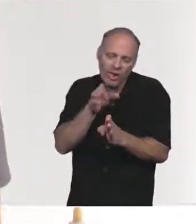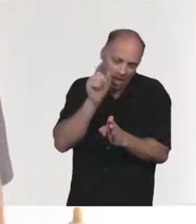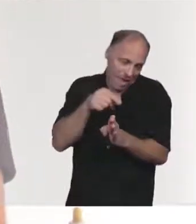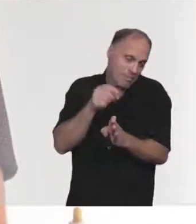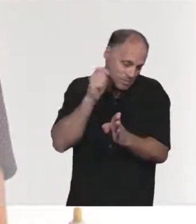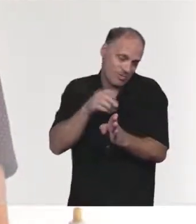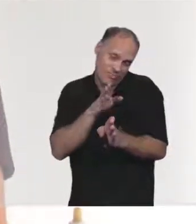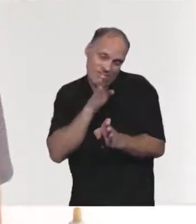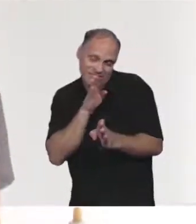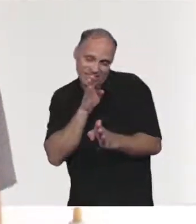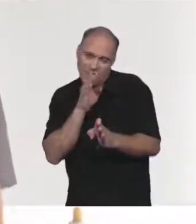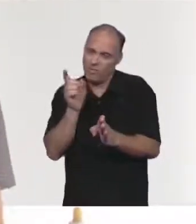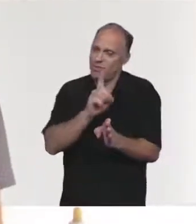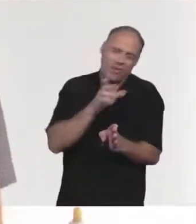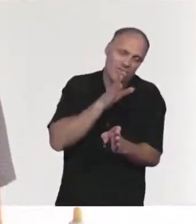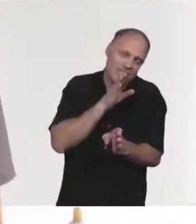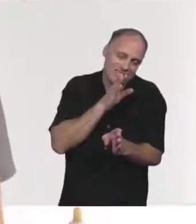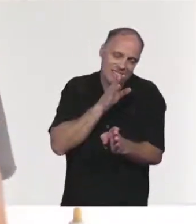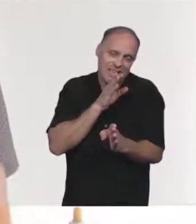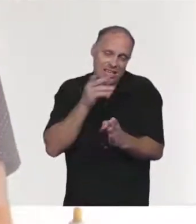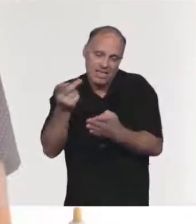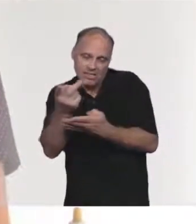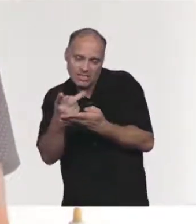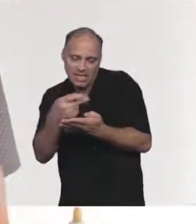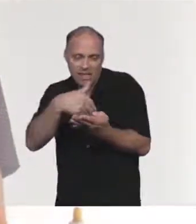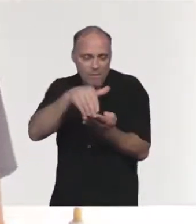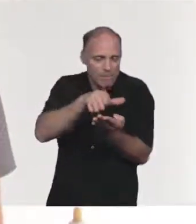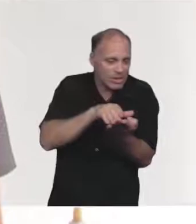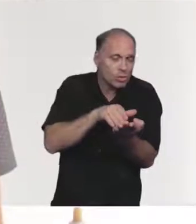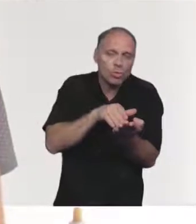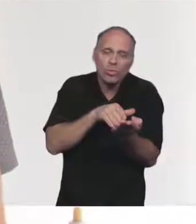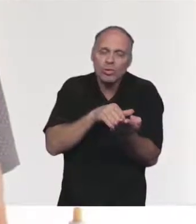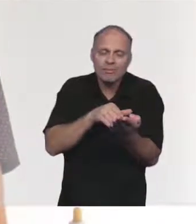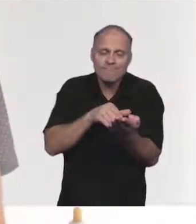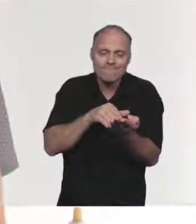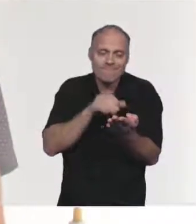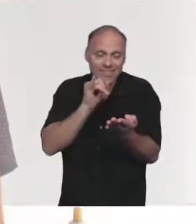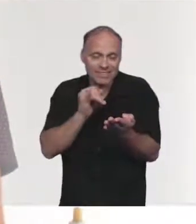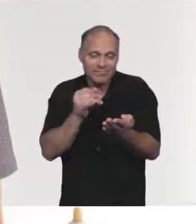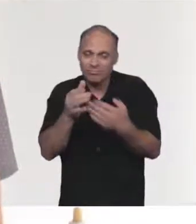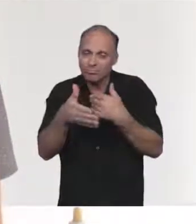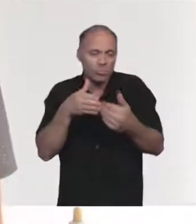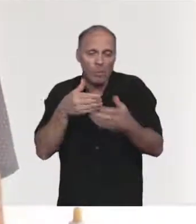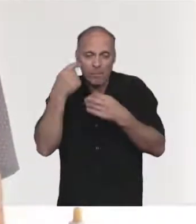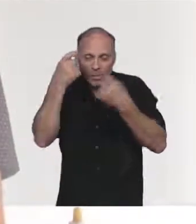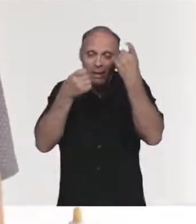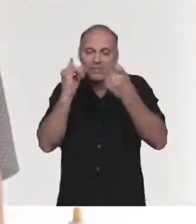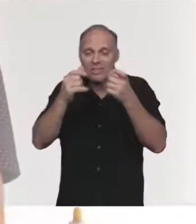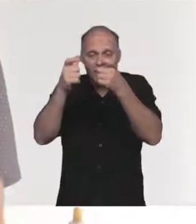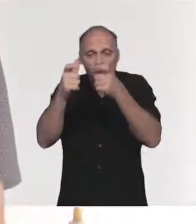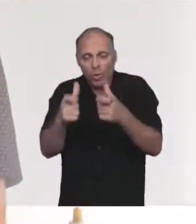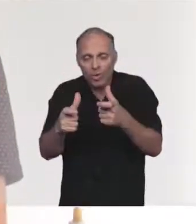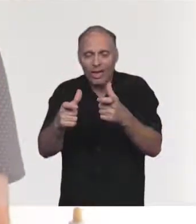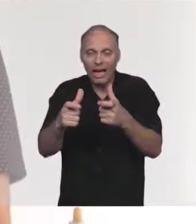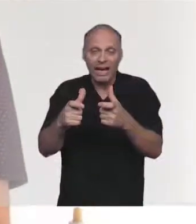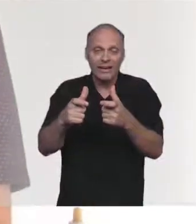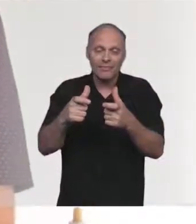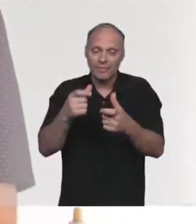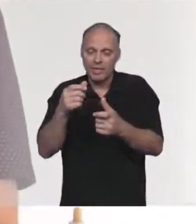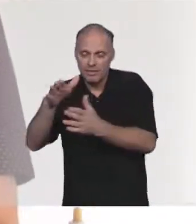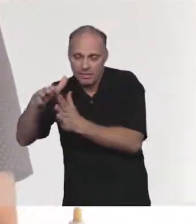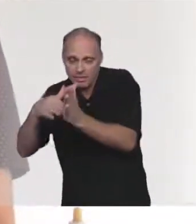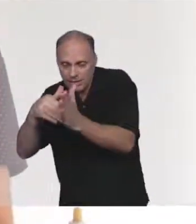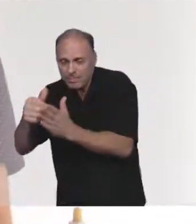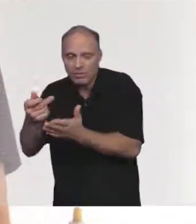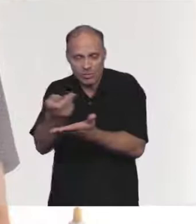reconhecer e não, entre o desenho e a pintura. Me interessa esse lugar, esse vão que tem entre um